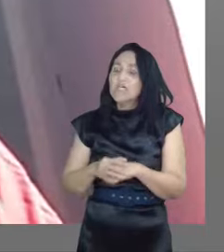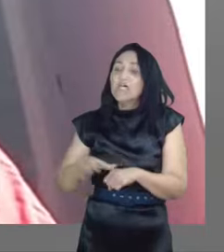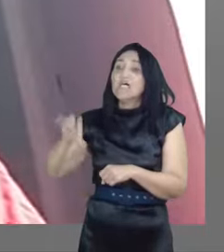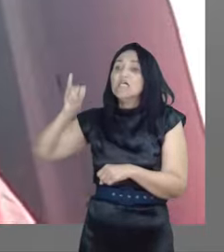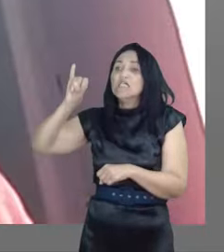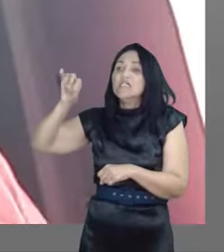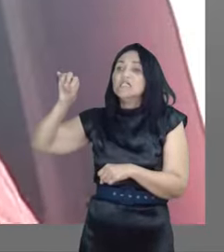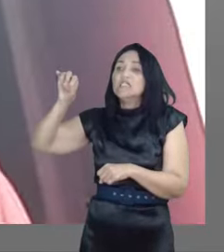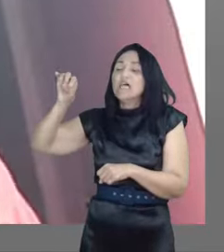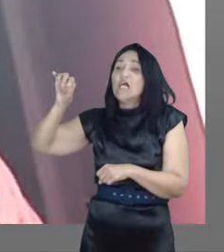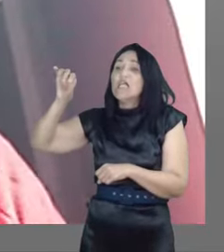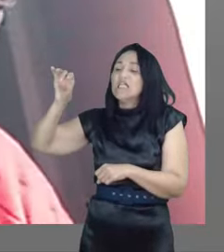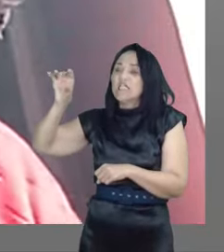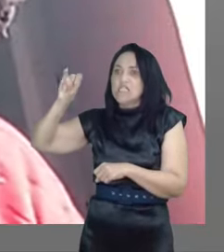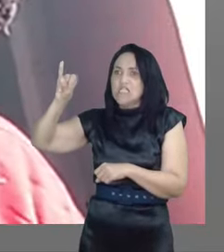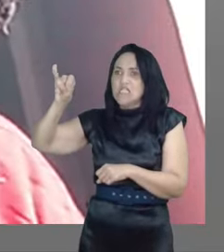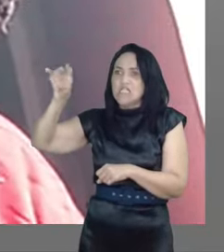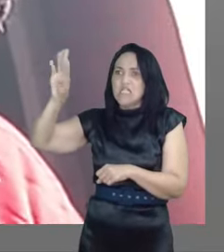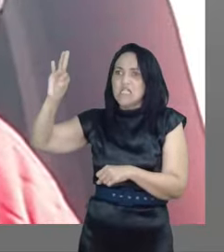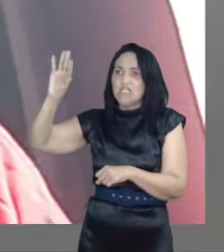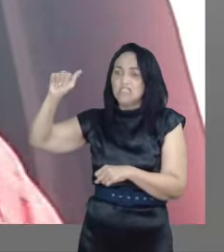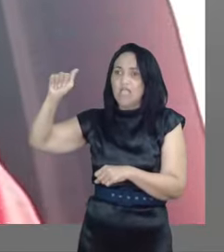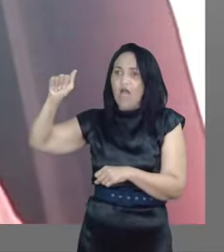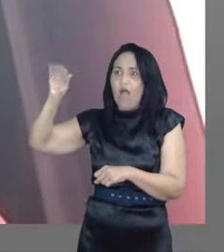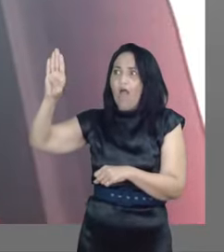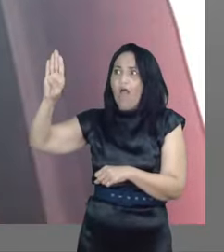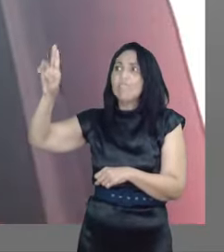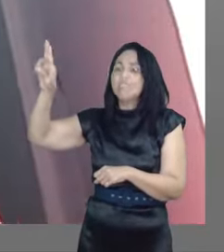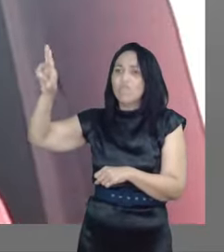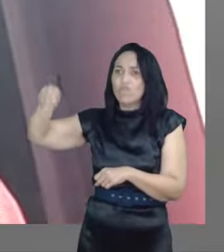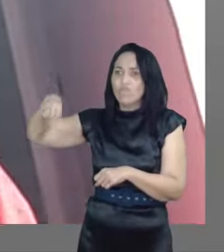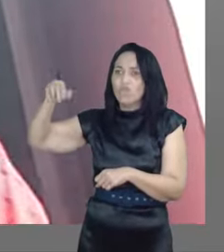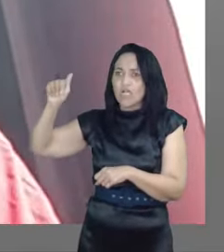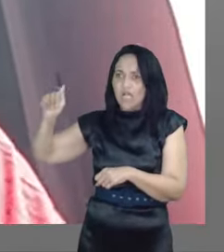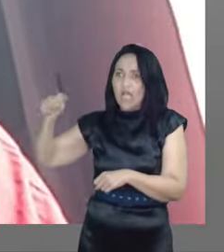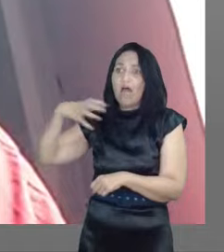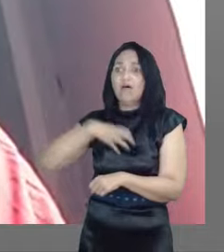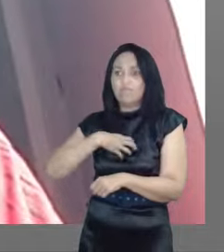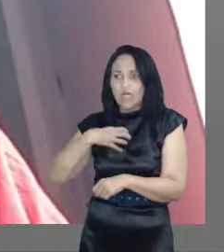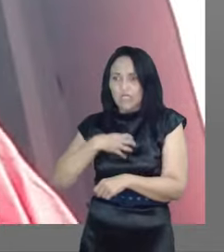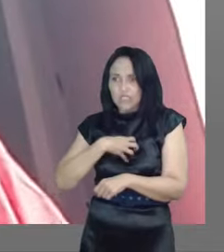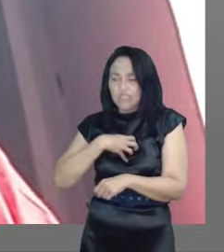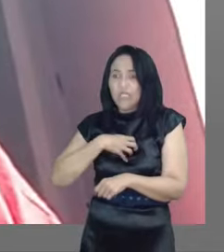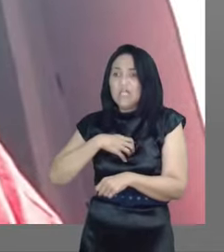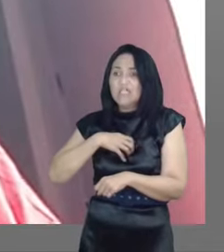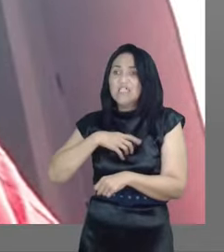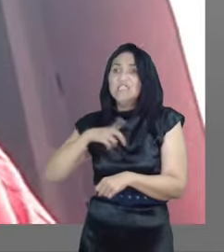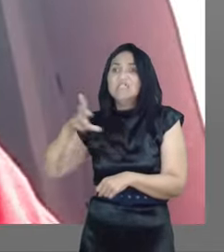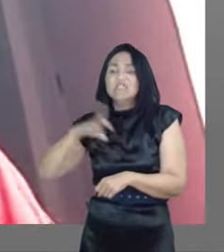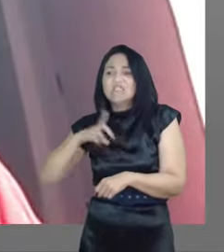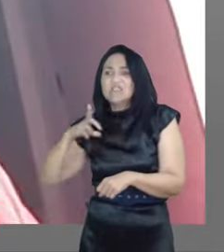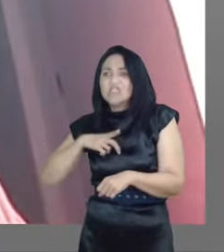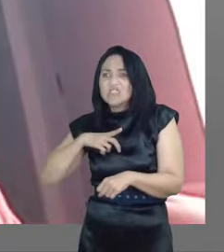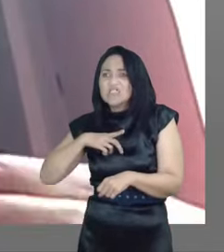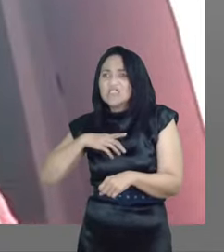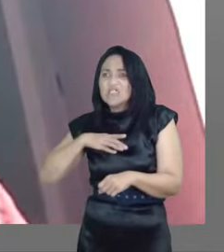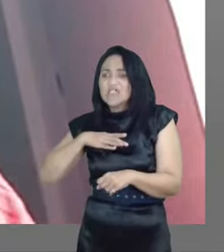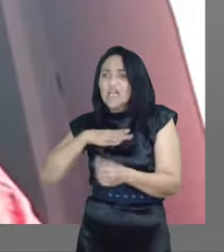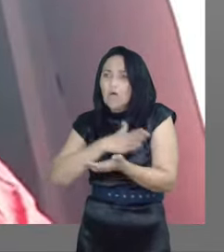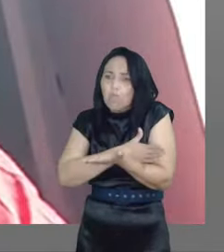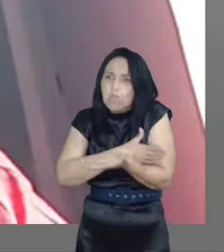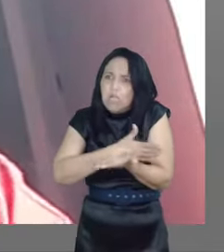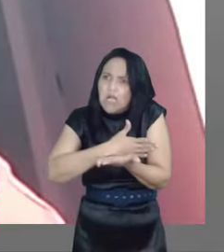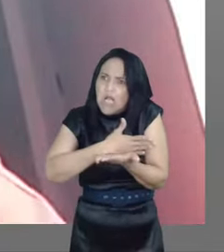Itabundo, na Bahia, e a minha Fortaleza, ainda tinha encontros ou prévias, né?